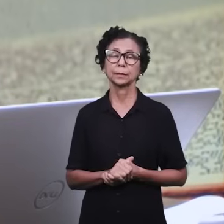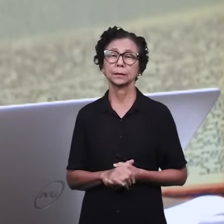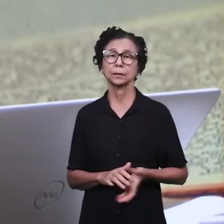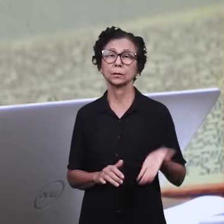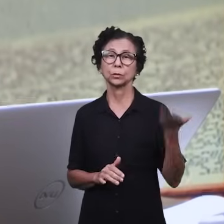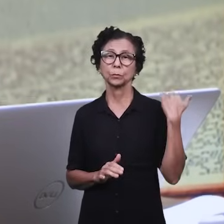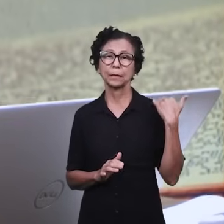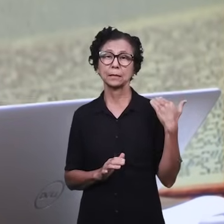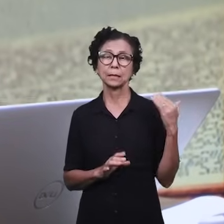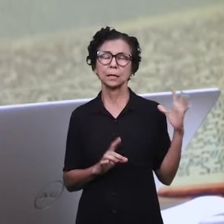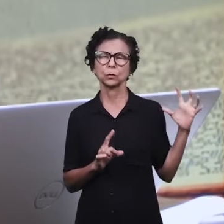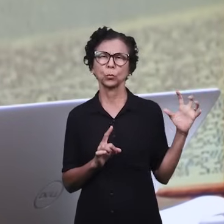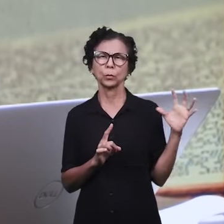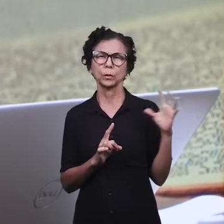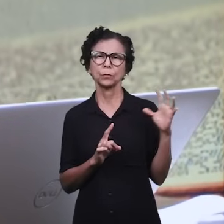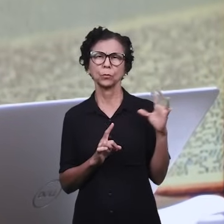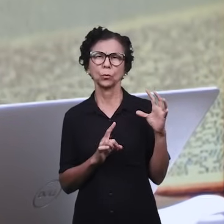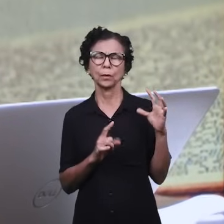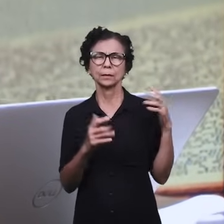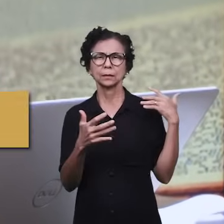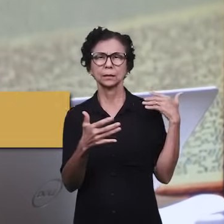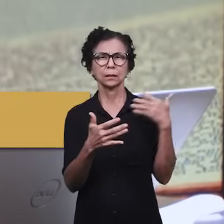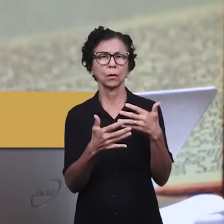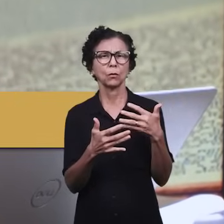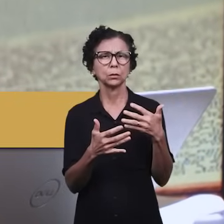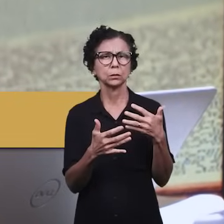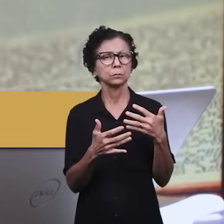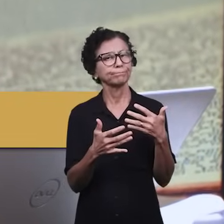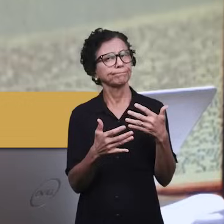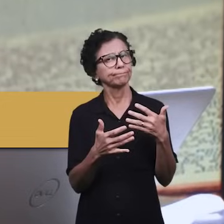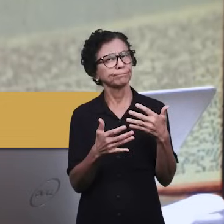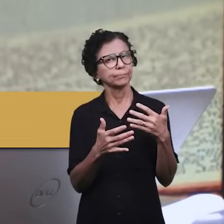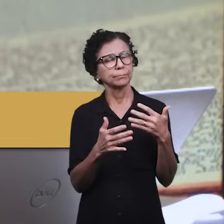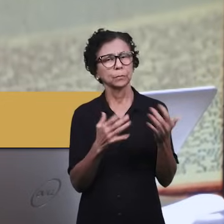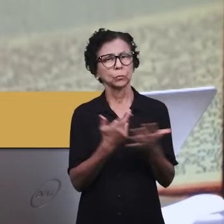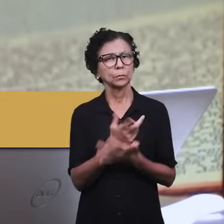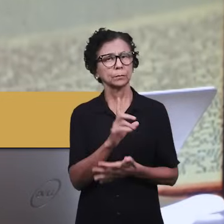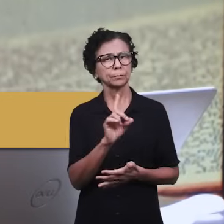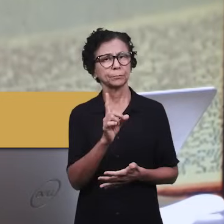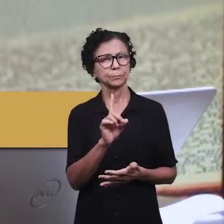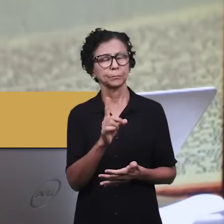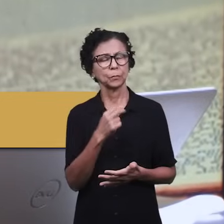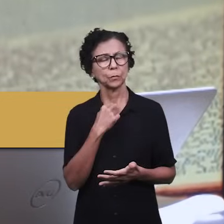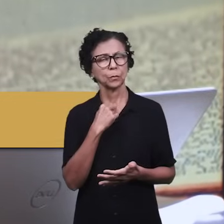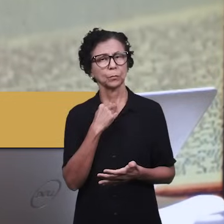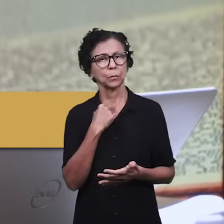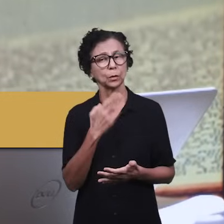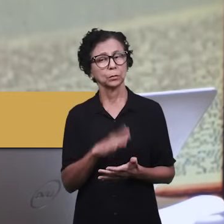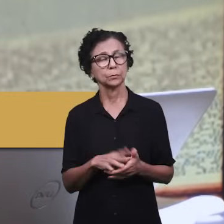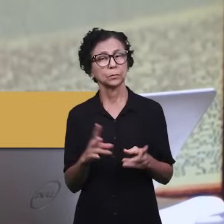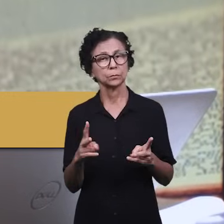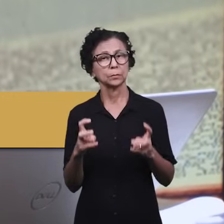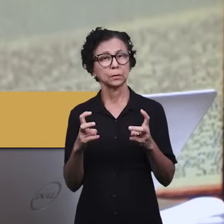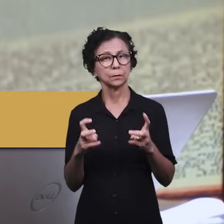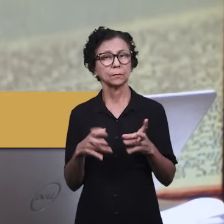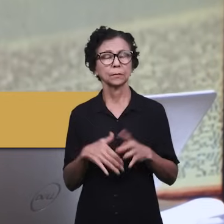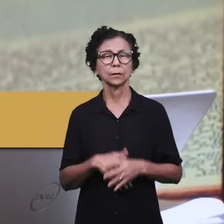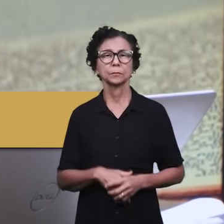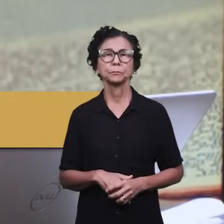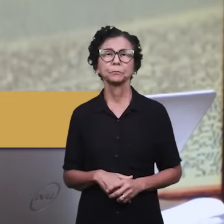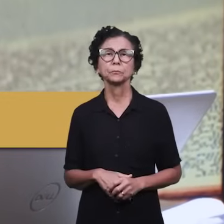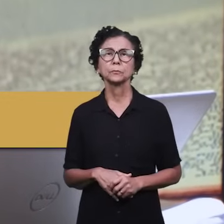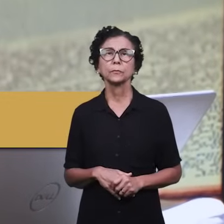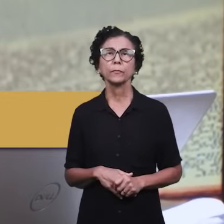no passado não possam afetar nós no presente, né? Então, temos que estar atento às influências que